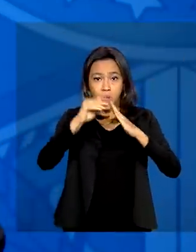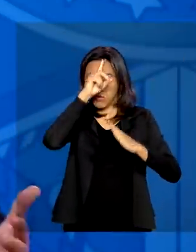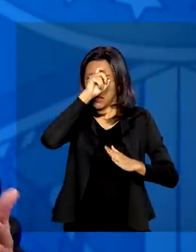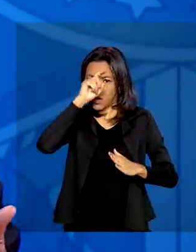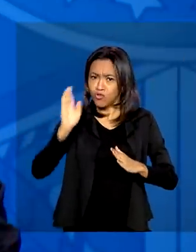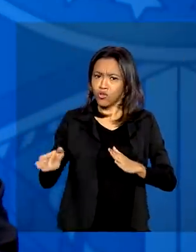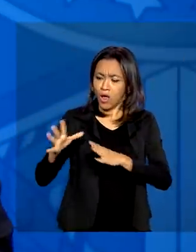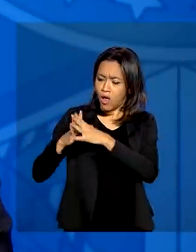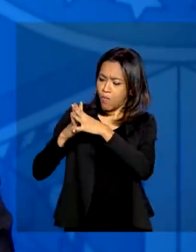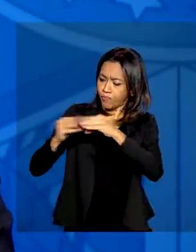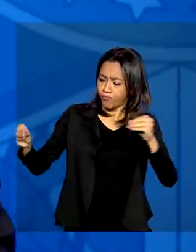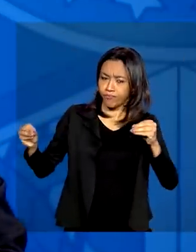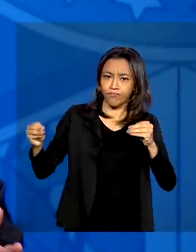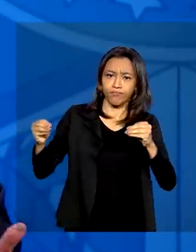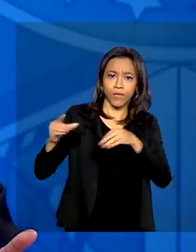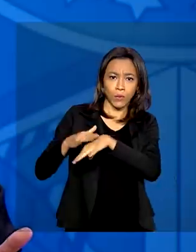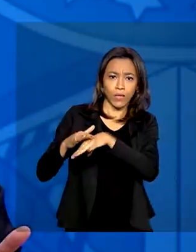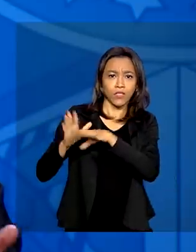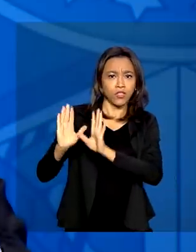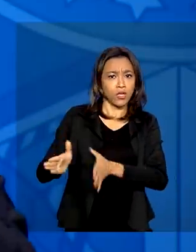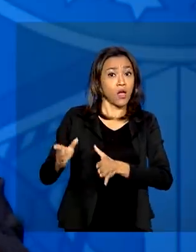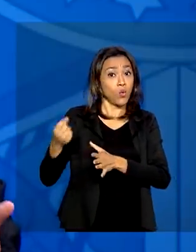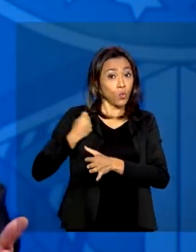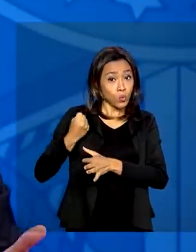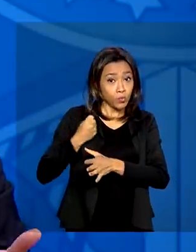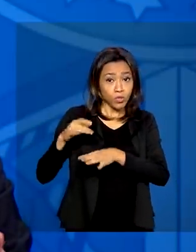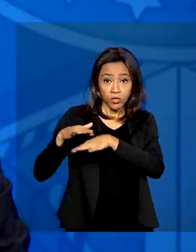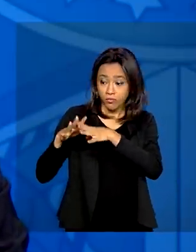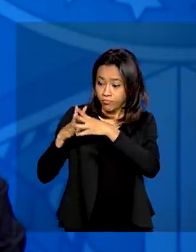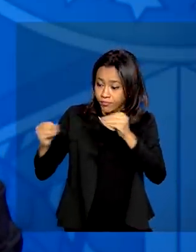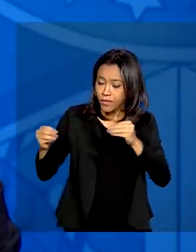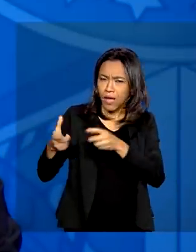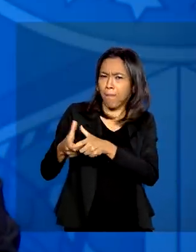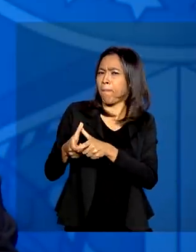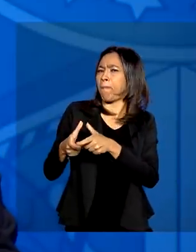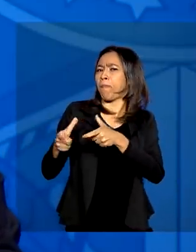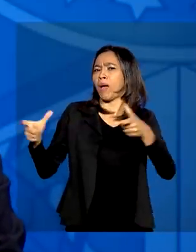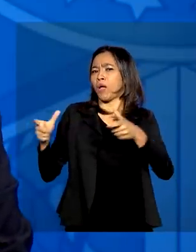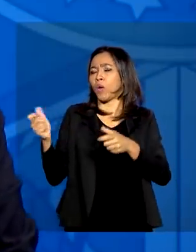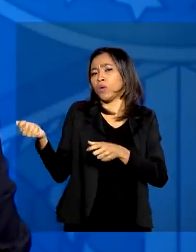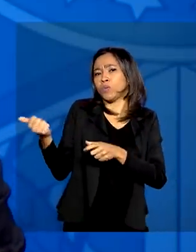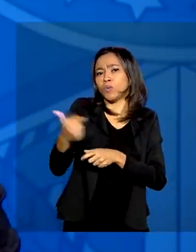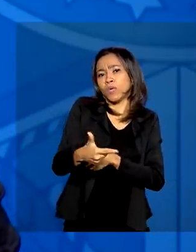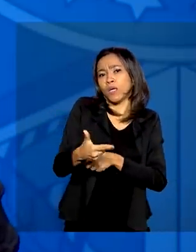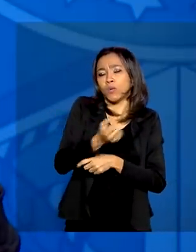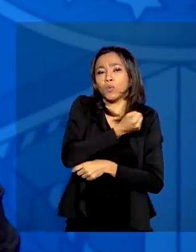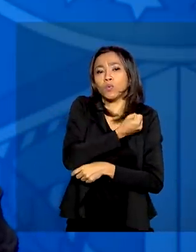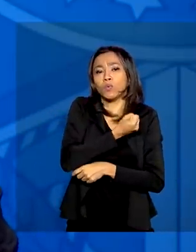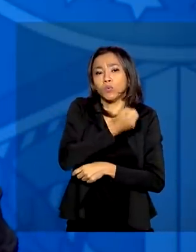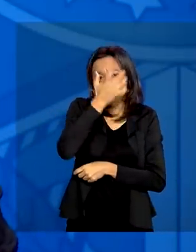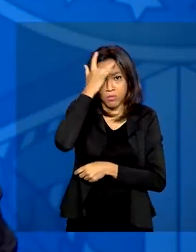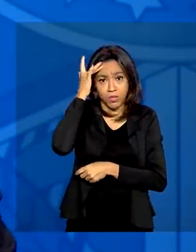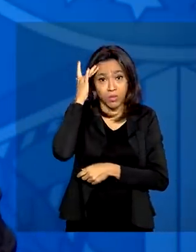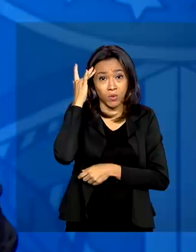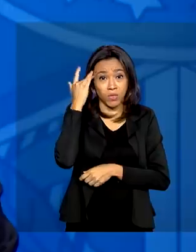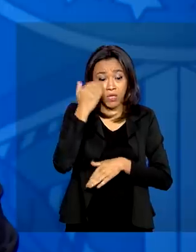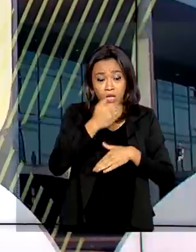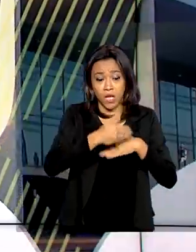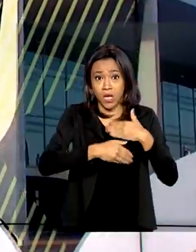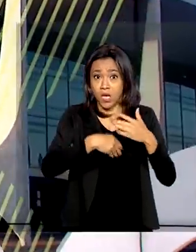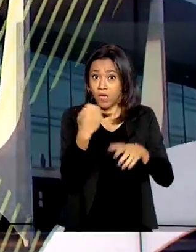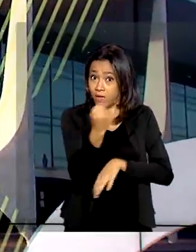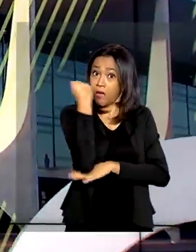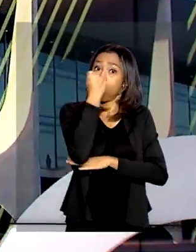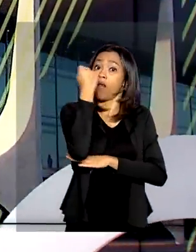tão número de curados é imensamente maior do que o número de pessoas que evoluem para caso